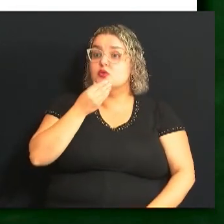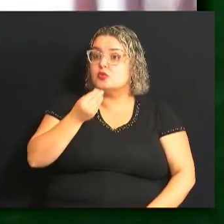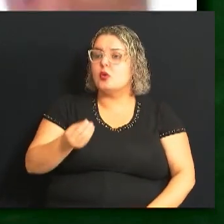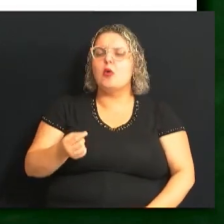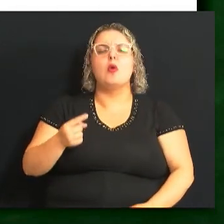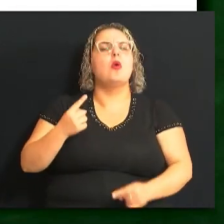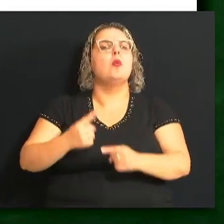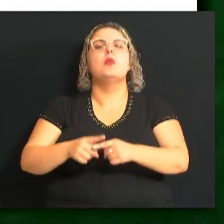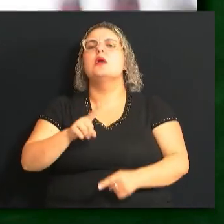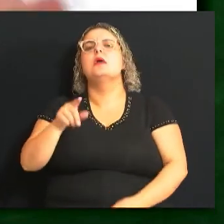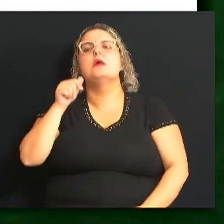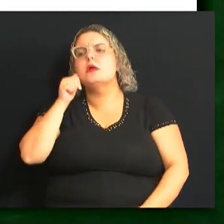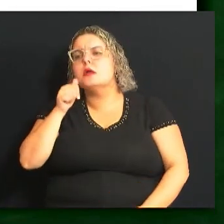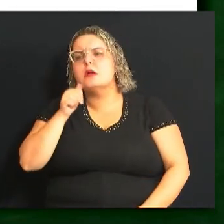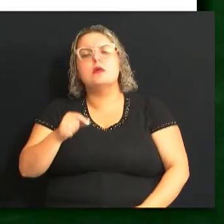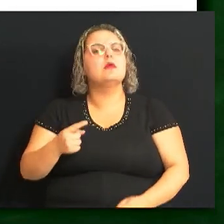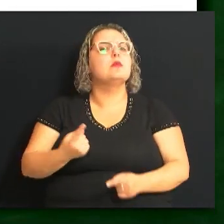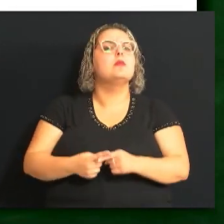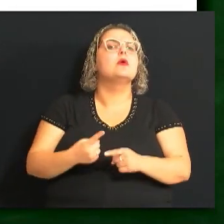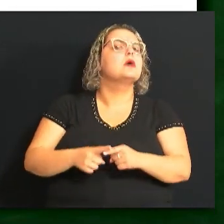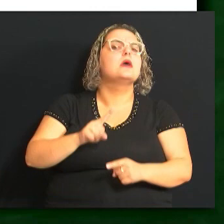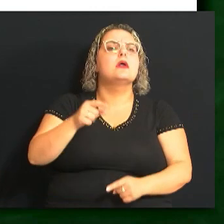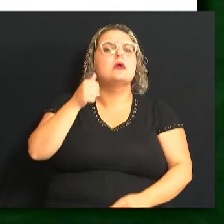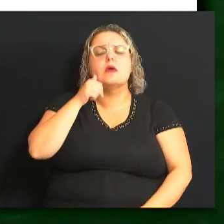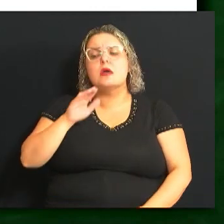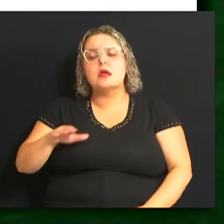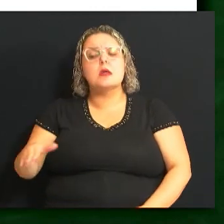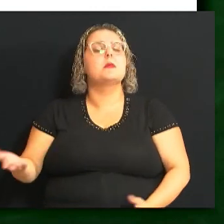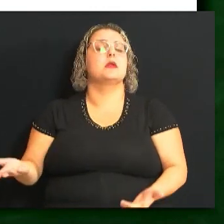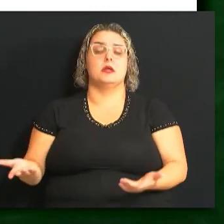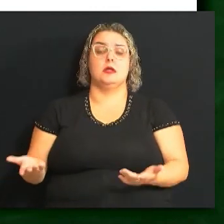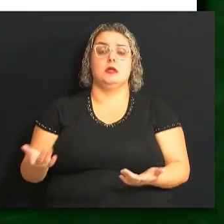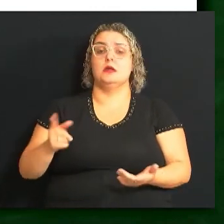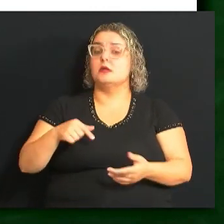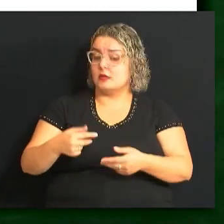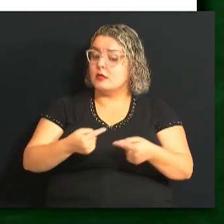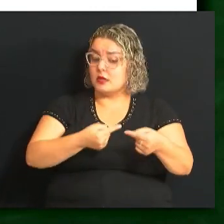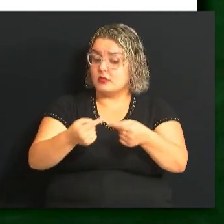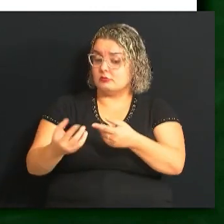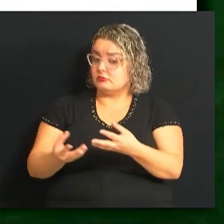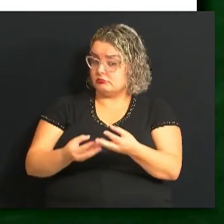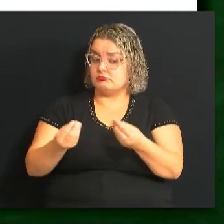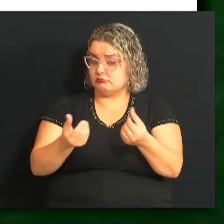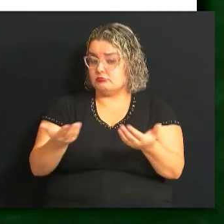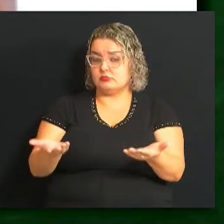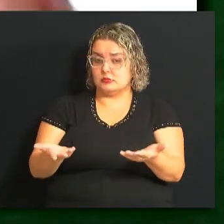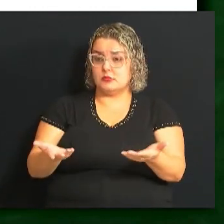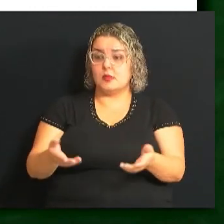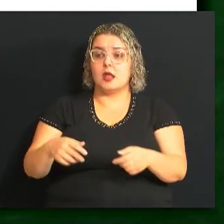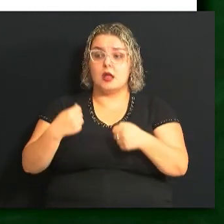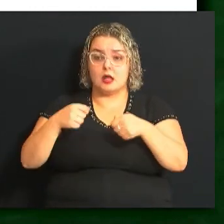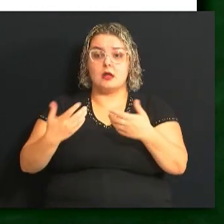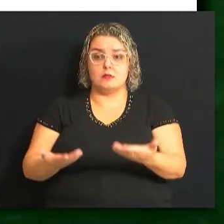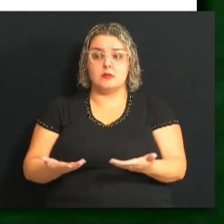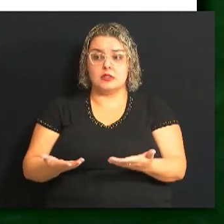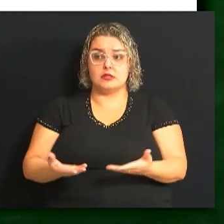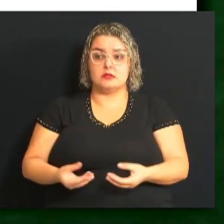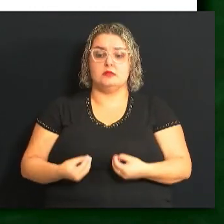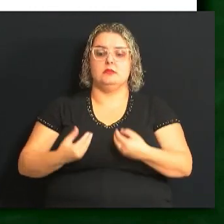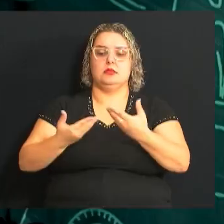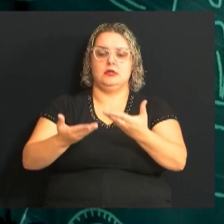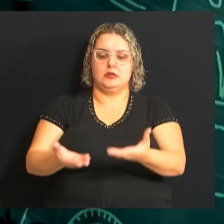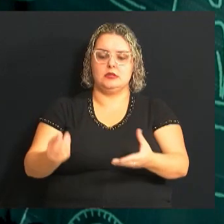as meninas, por que não as mulheres? Então essa discussão também é muito rica e deve ser trazida para a